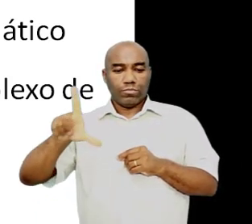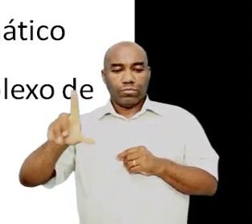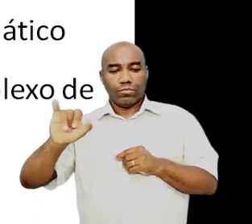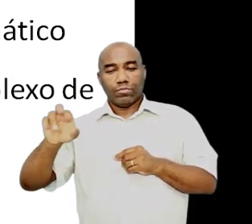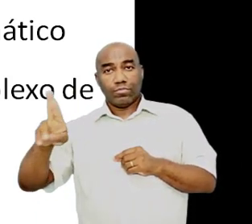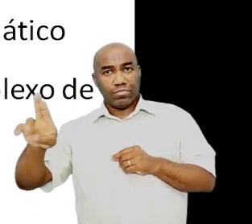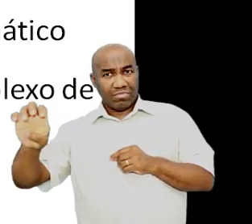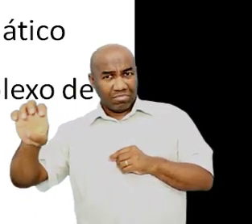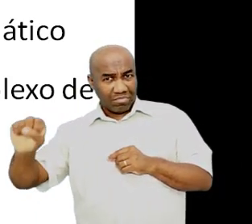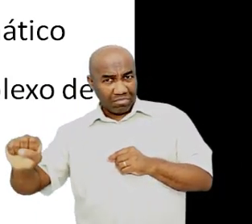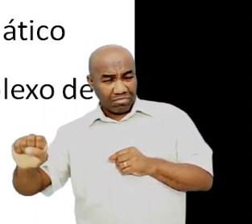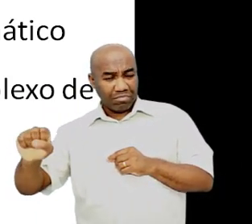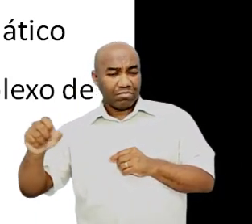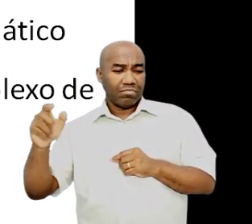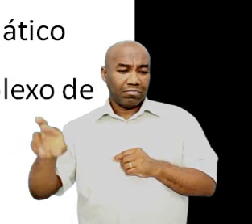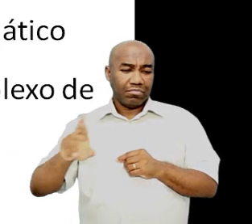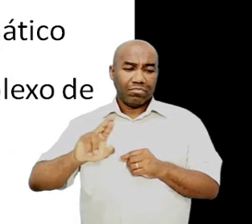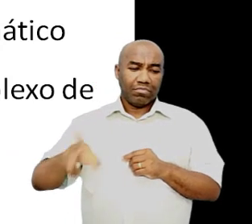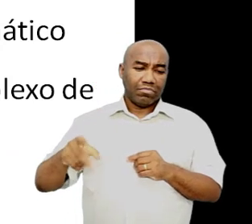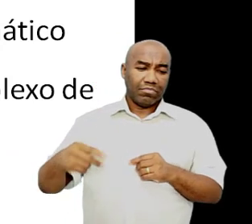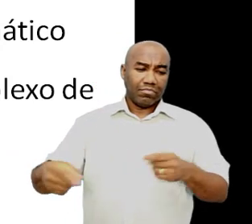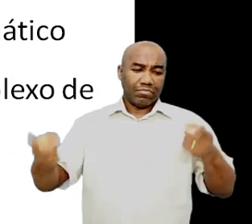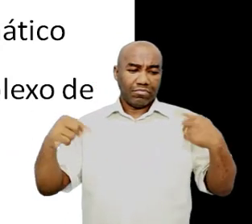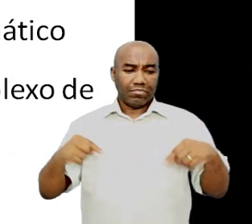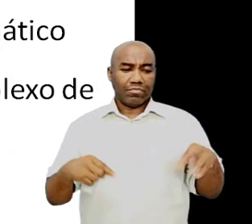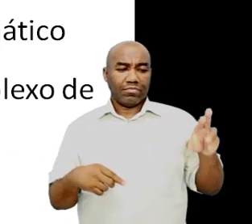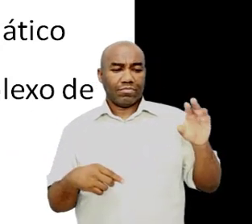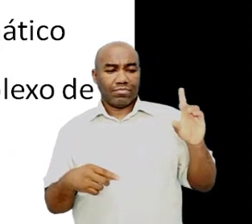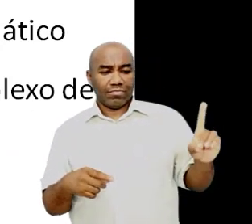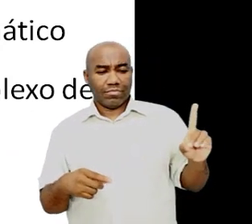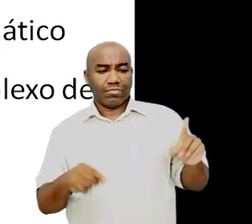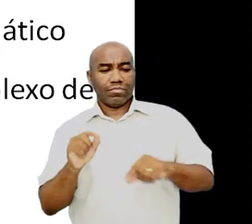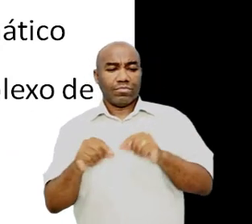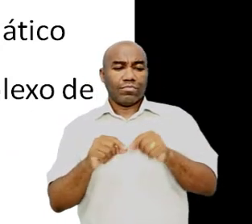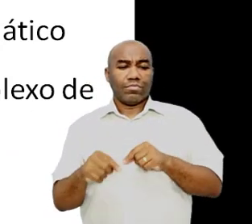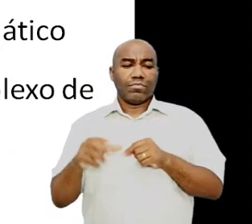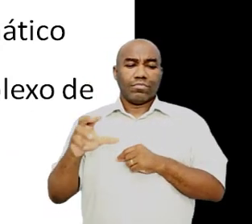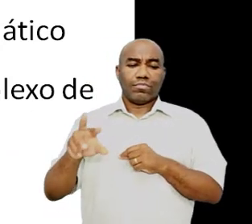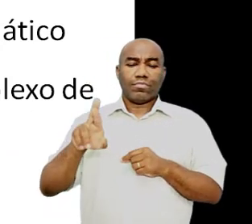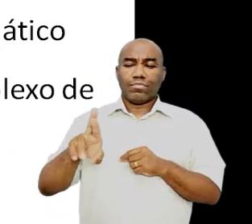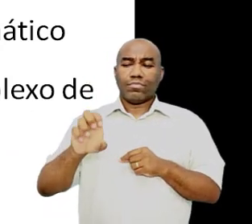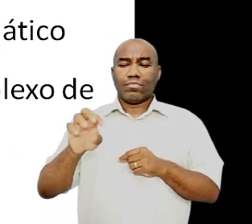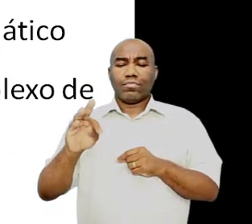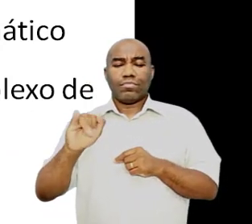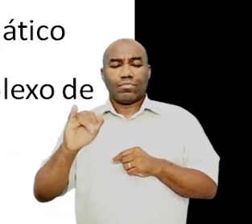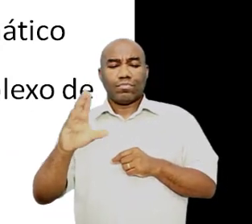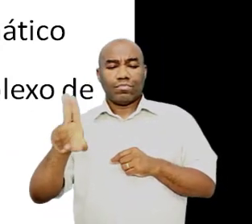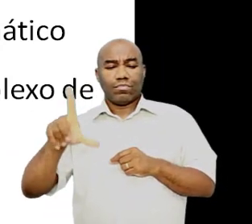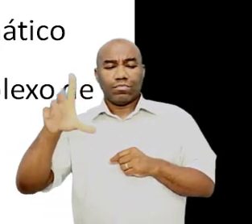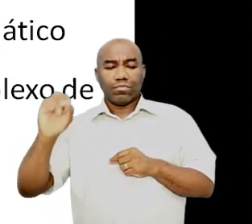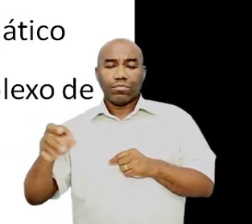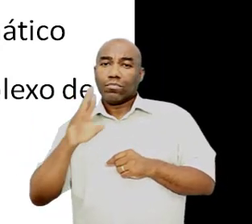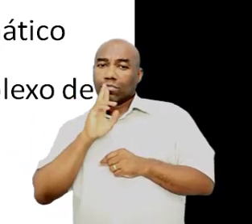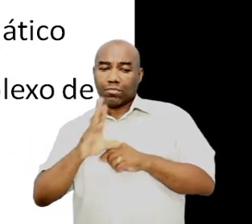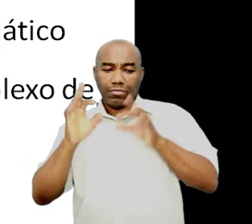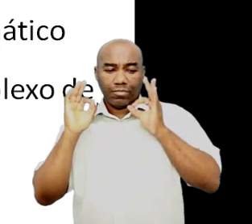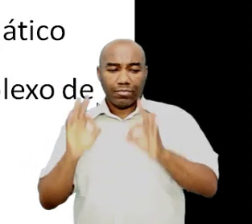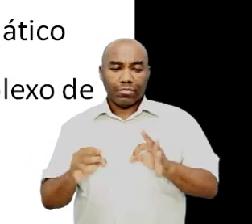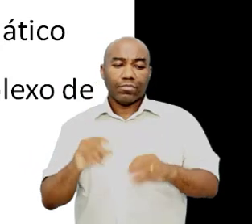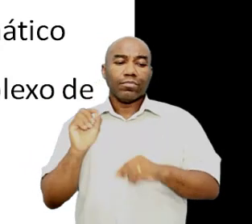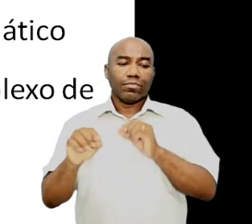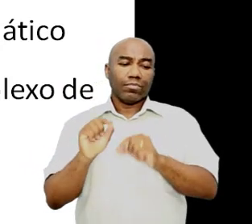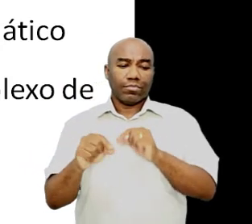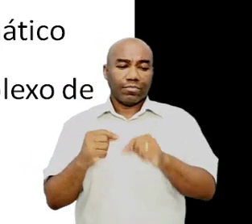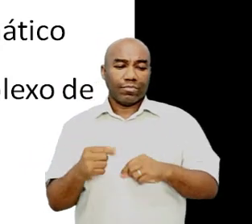rugoso. Caramba, professor, você foi em cima. E complexo de Golgi. Então, essa é a alternativa D.